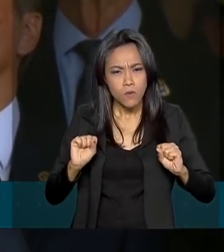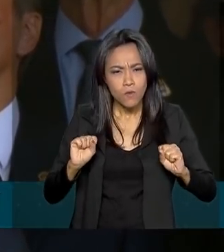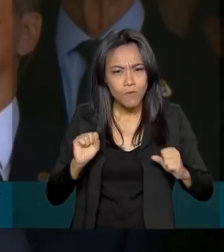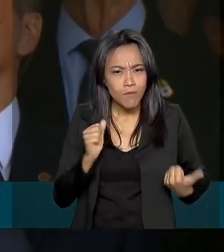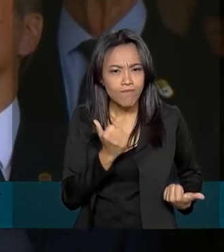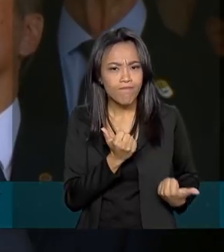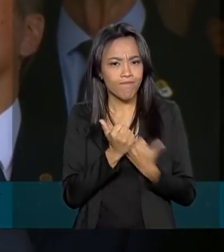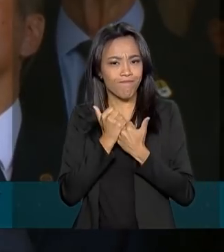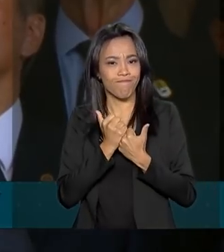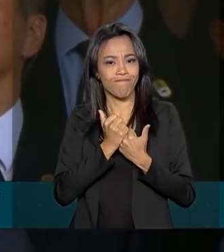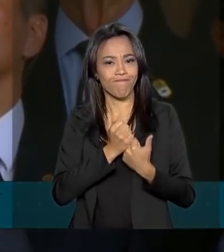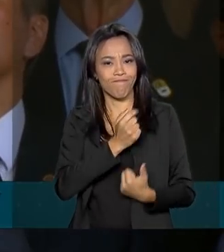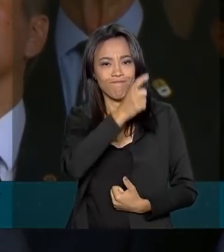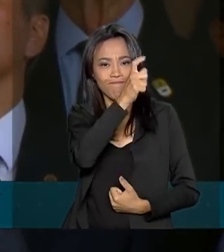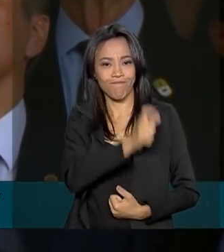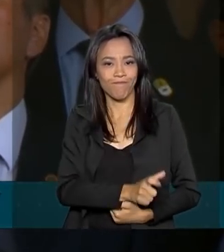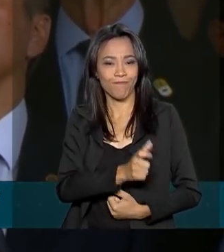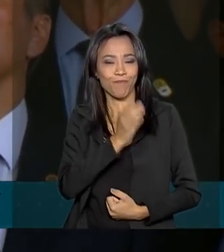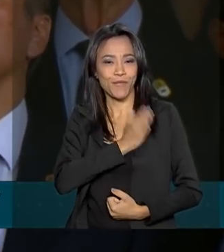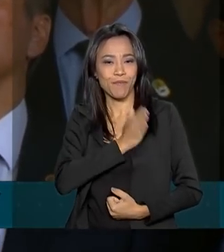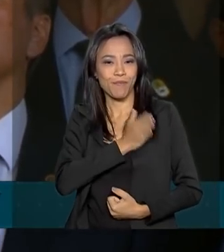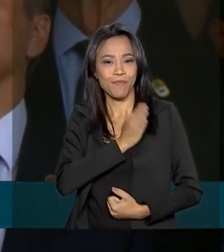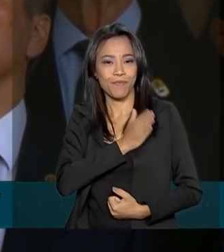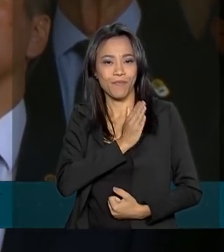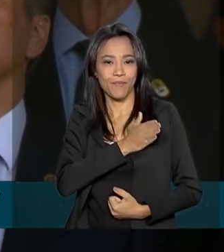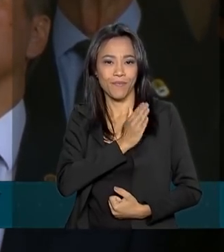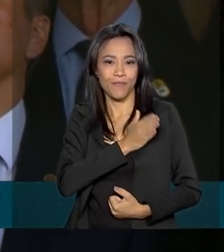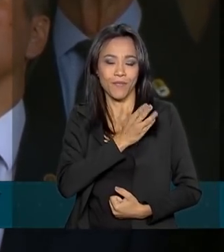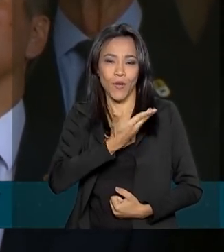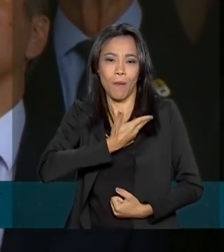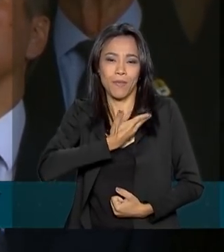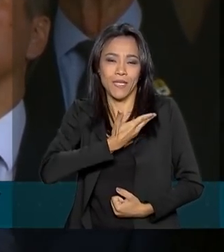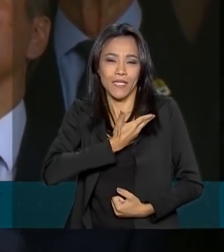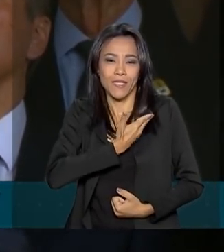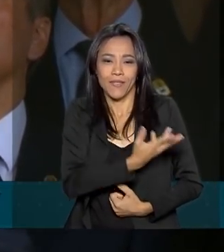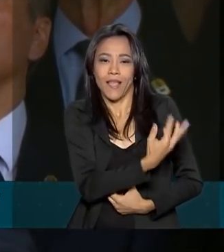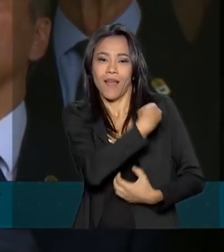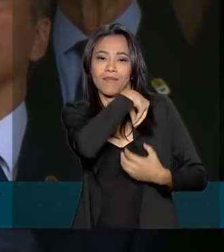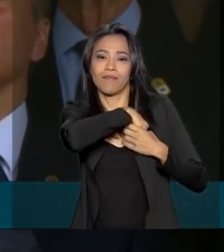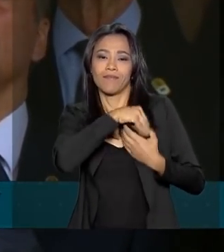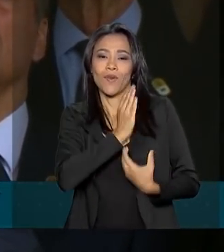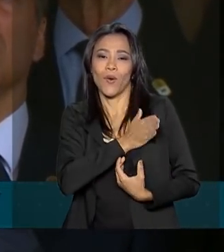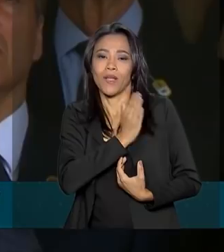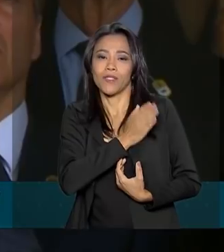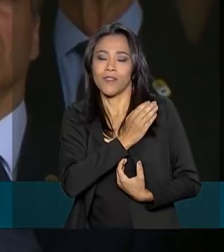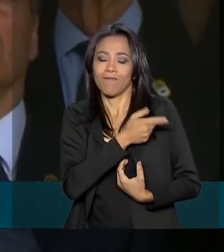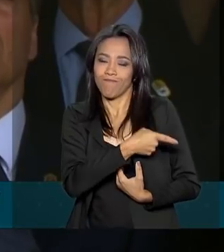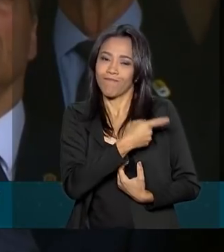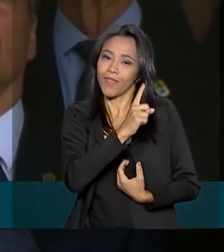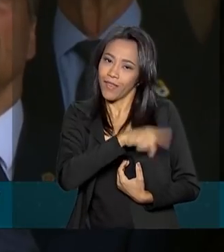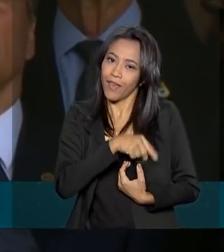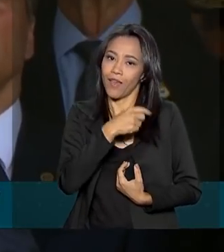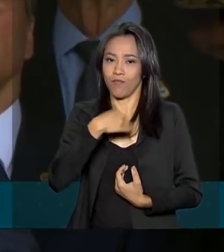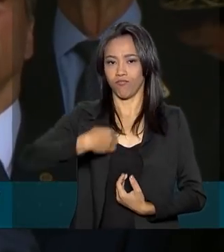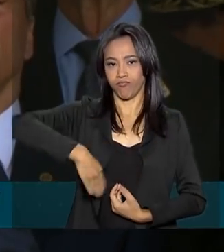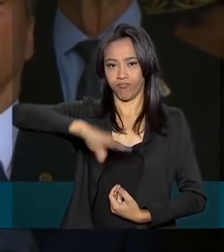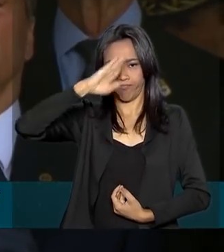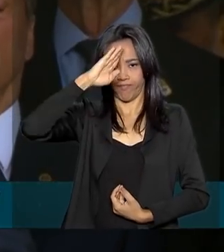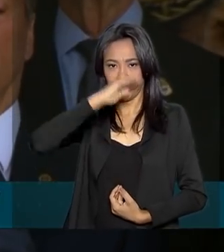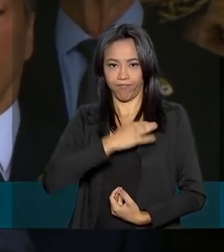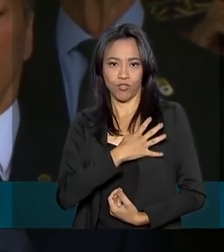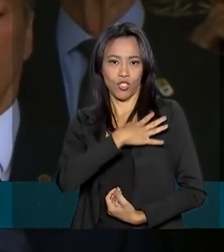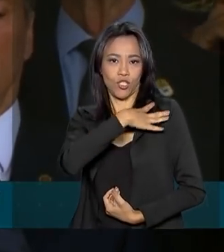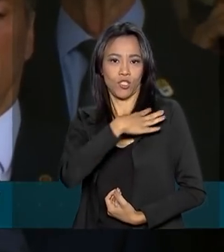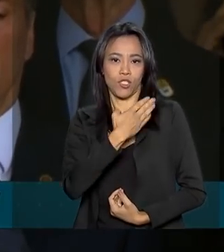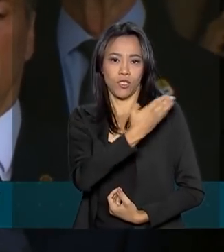amigo que mora no meu coração há 46 anos, o General Ramos, que